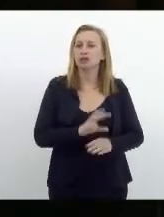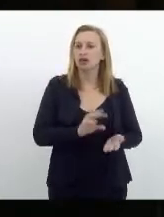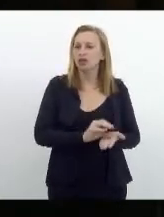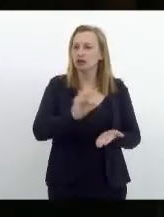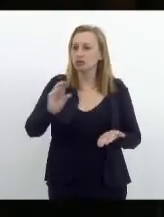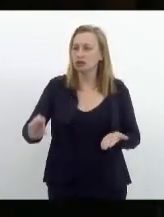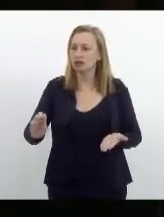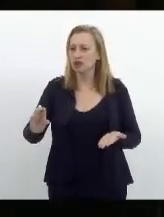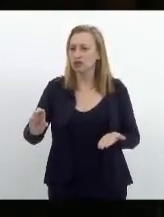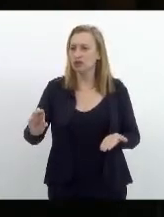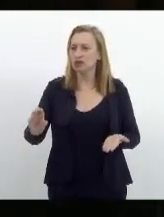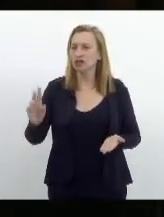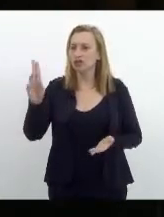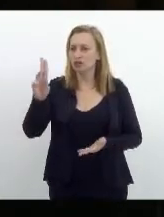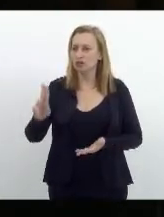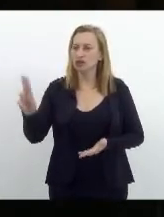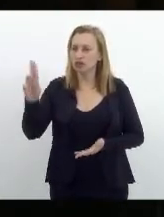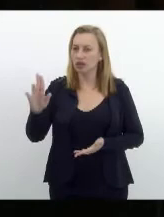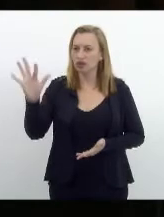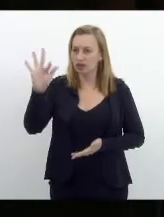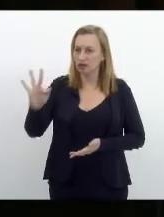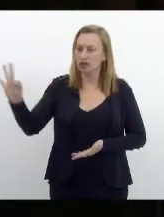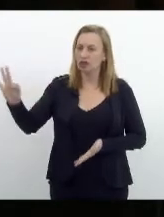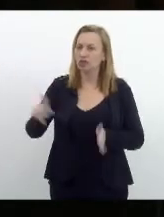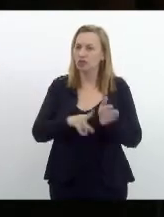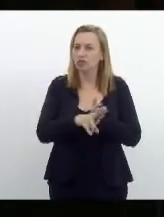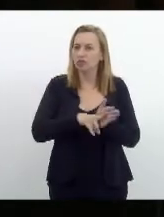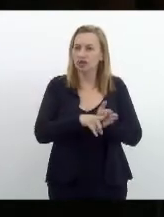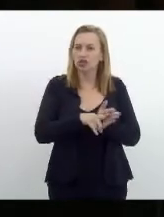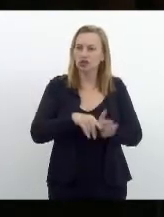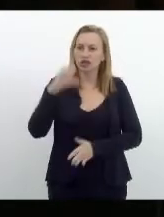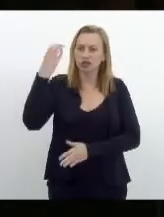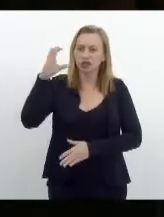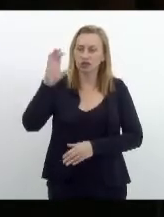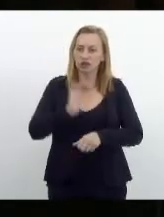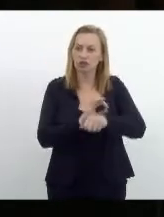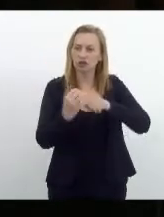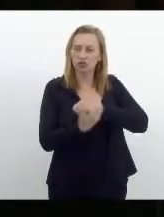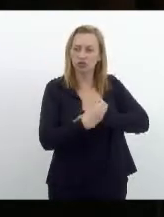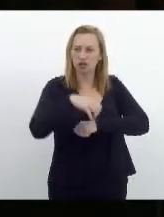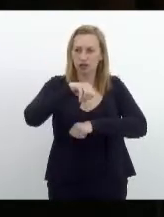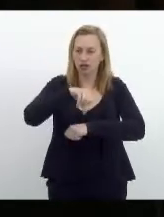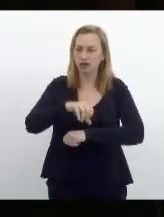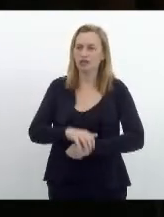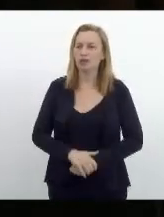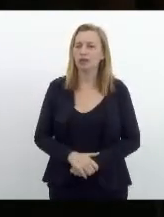Federal Fluminense, UFF, para pesquisa científica sobre a Covid-19.